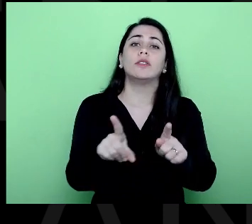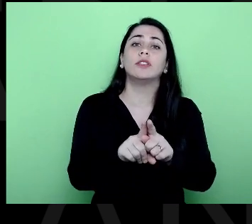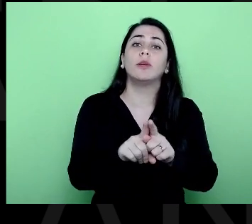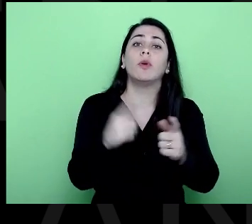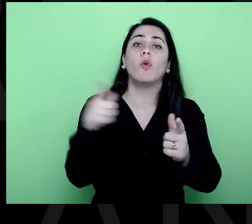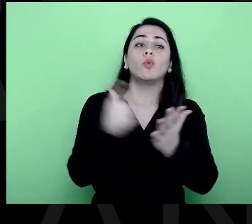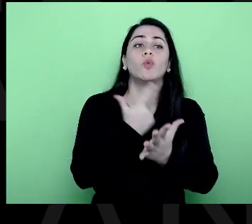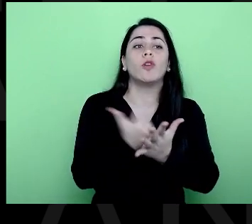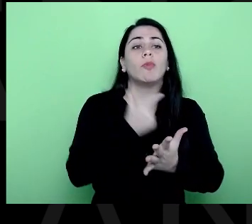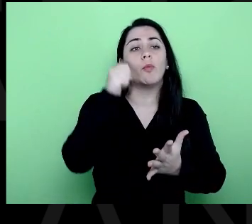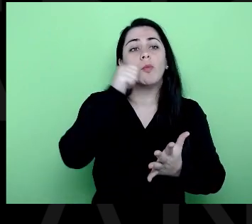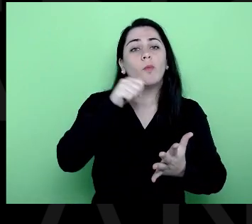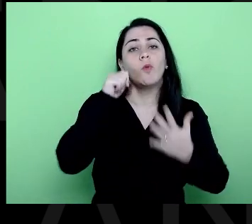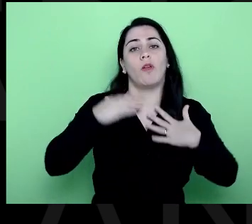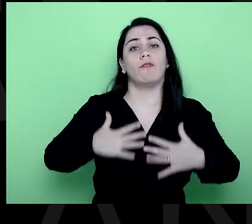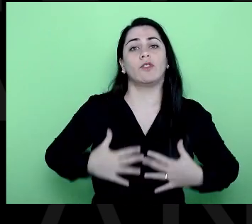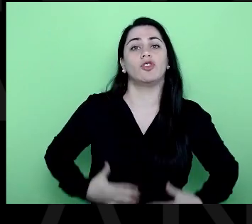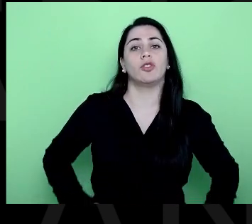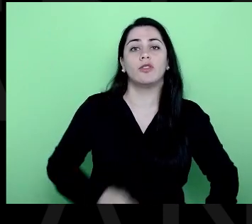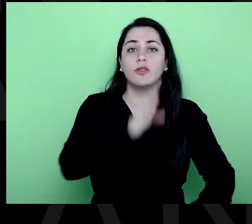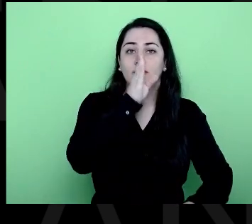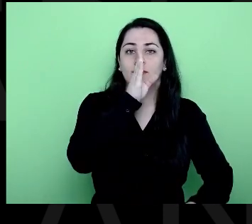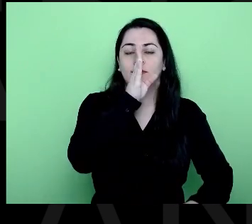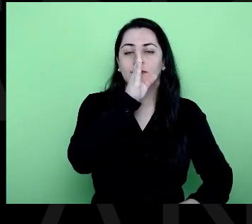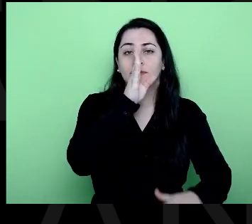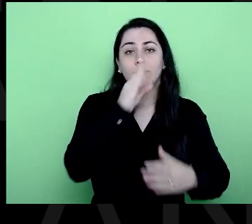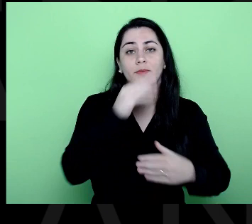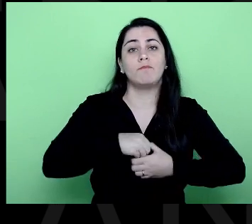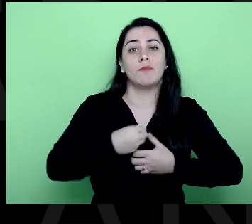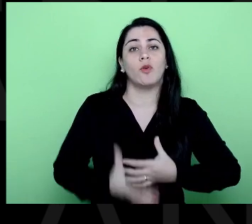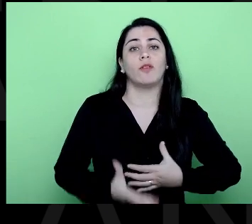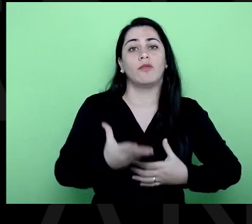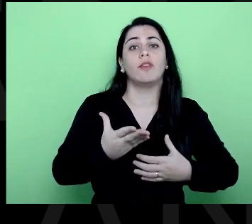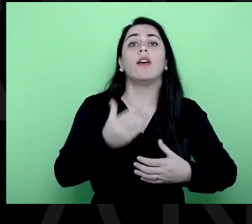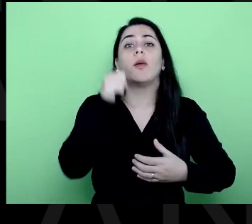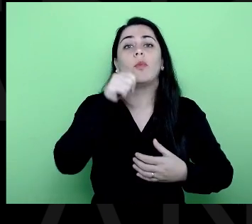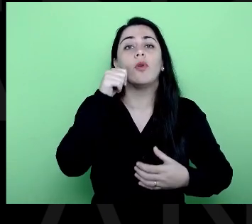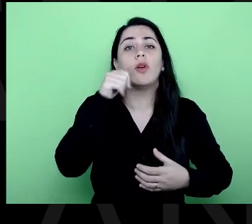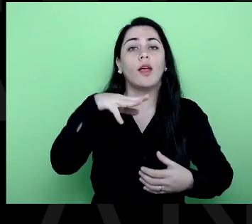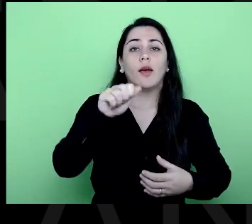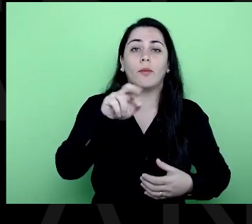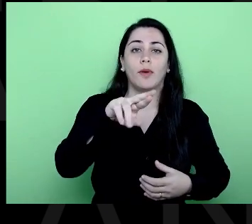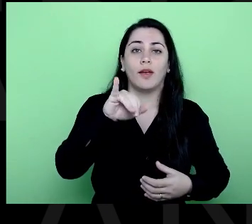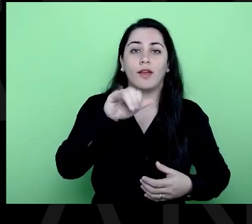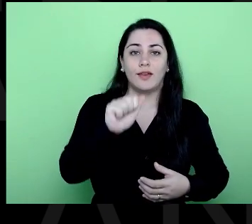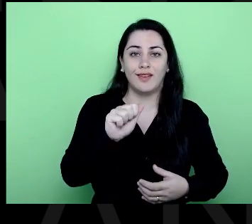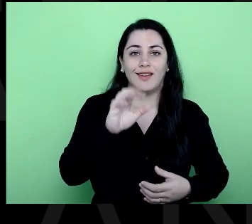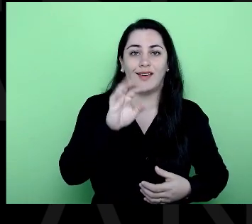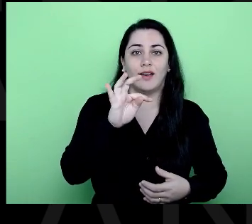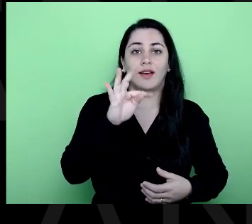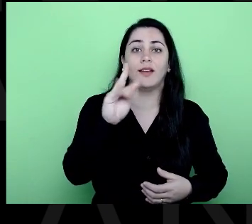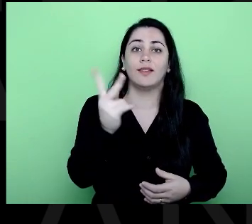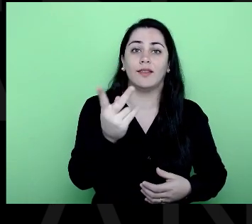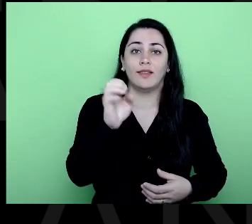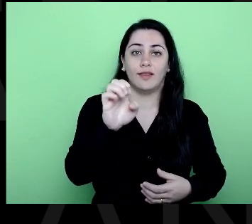de Silêncio, a biografia de Maria Tereza Goulart, espetacular também.